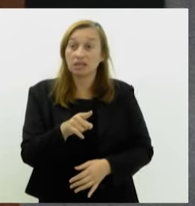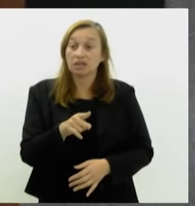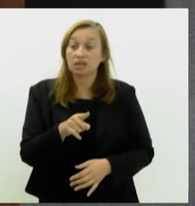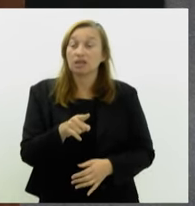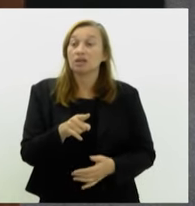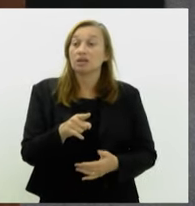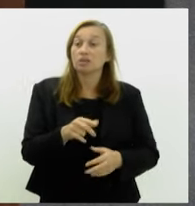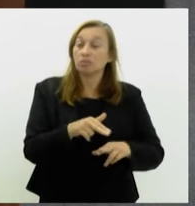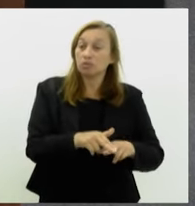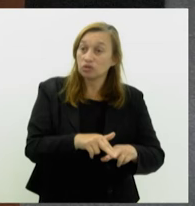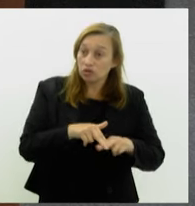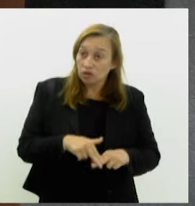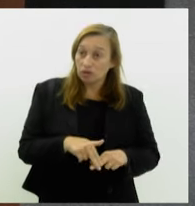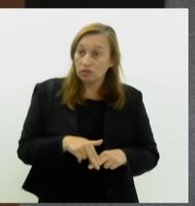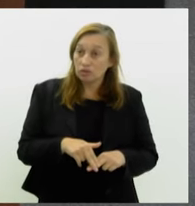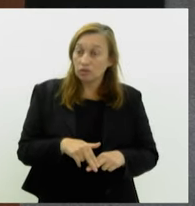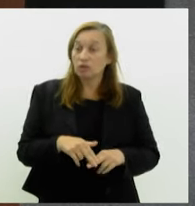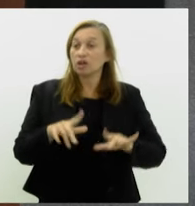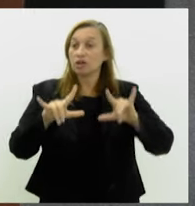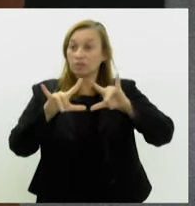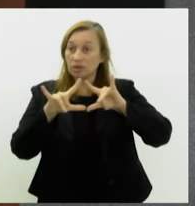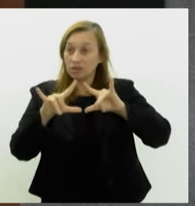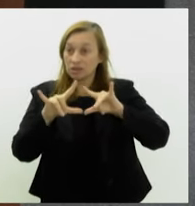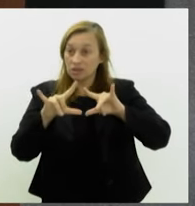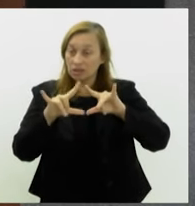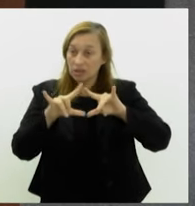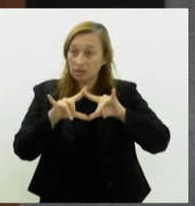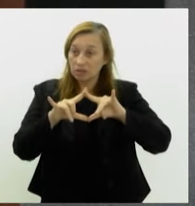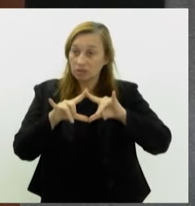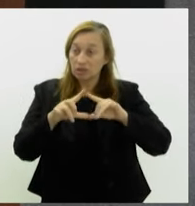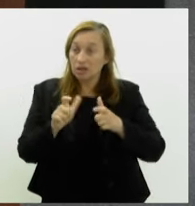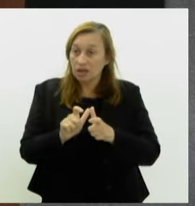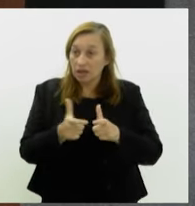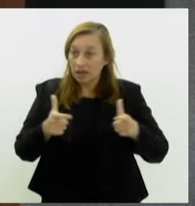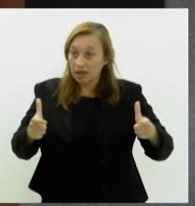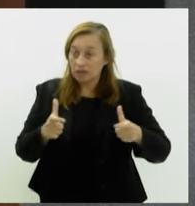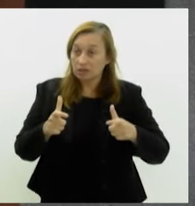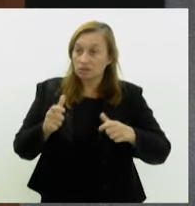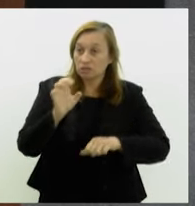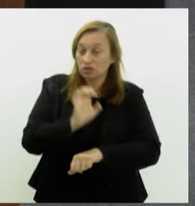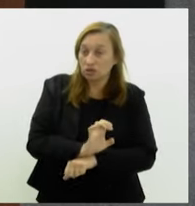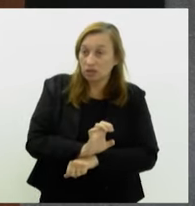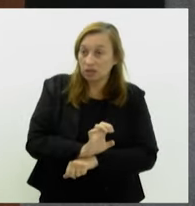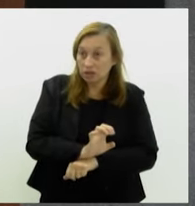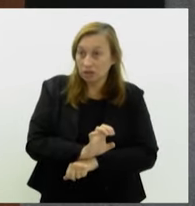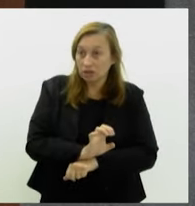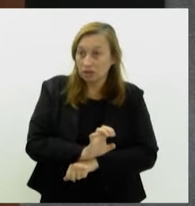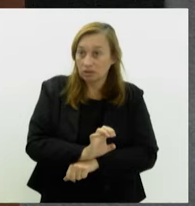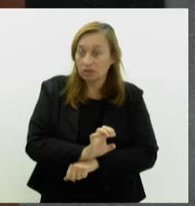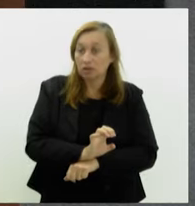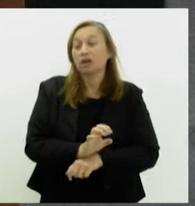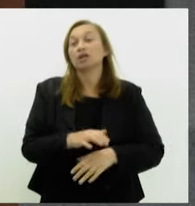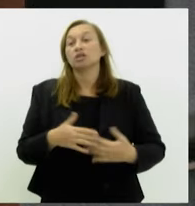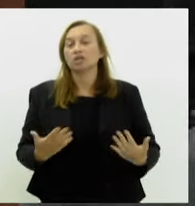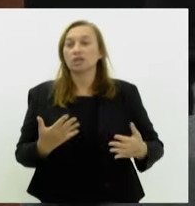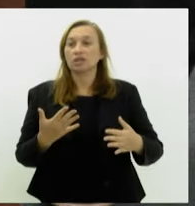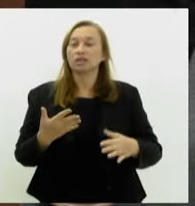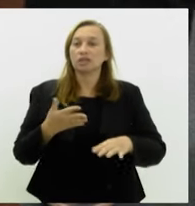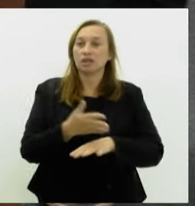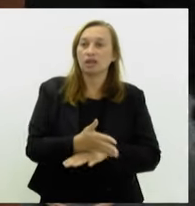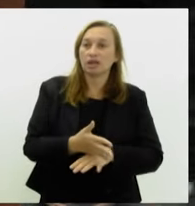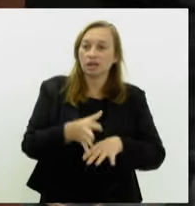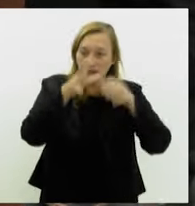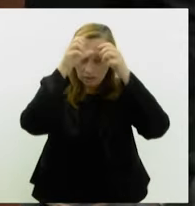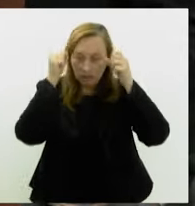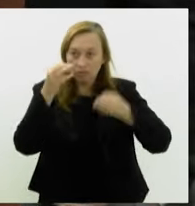em sangue que milicianos acumulam no nosso Estado, chegando até mesmo a altos cargos como o Tribunal de Contas do